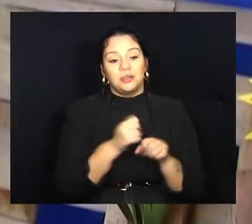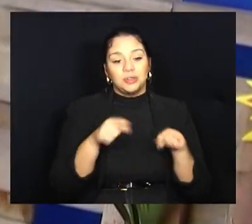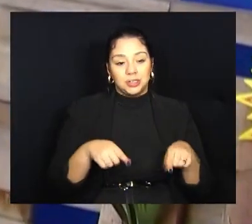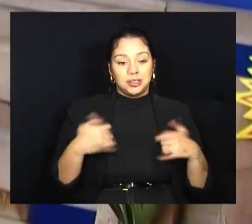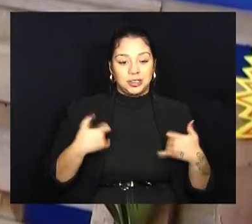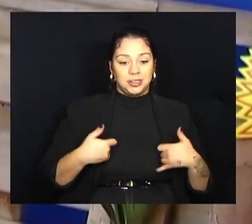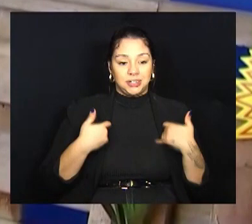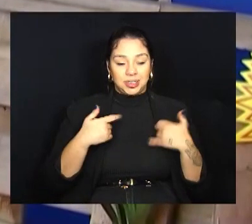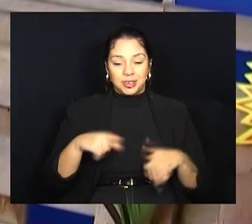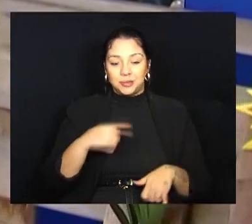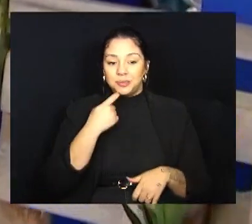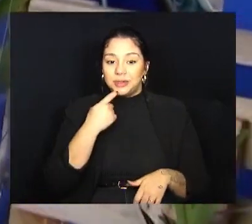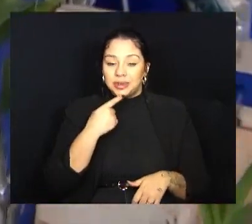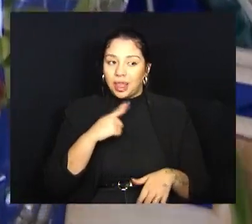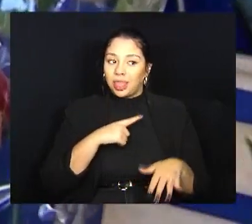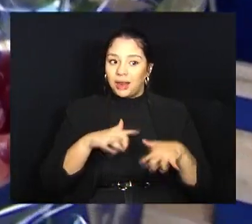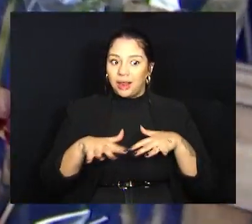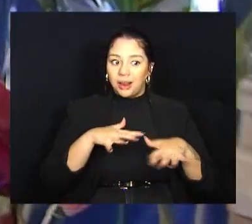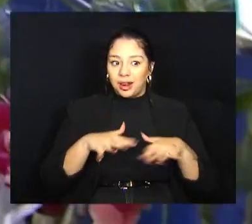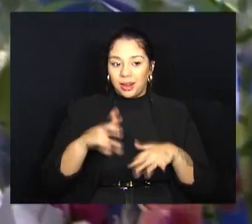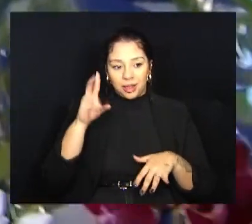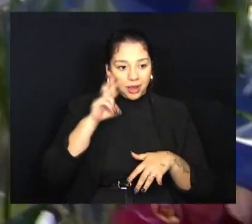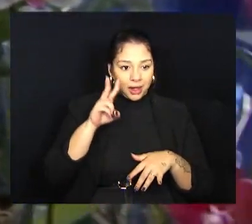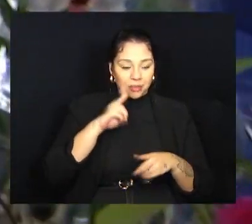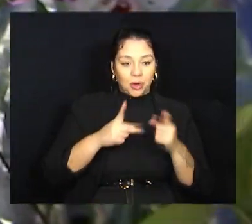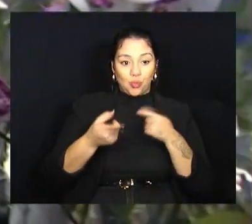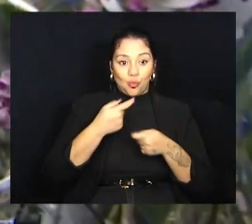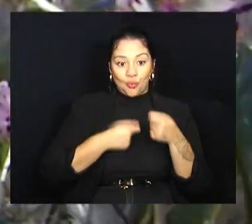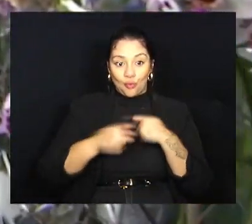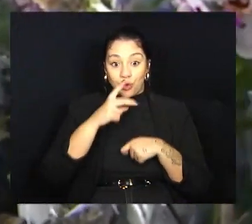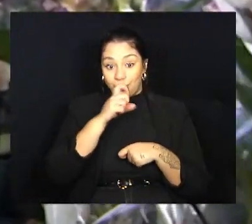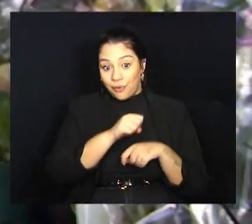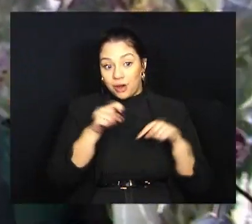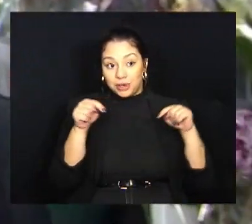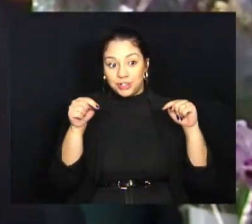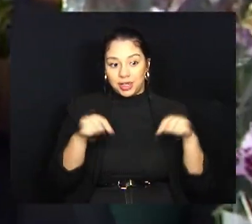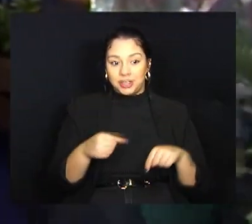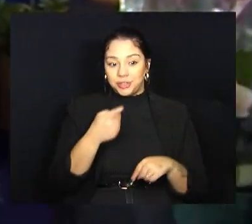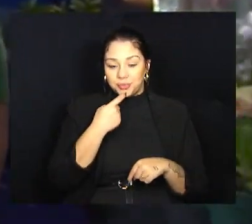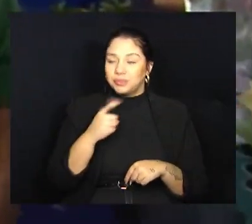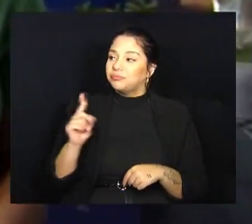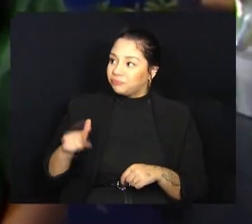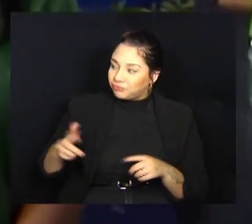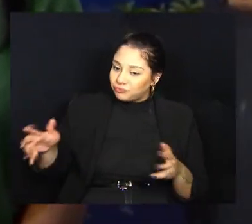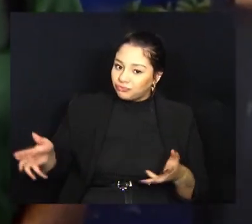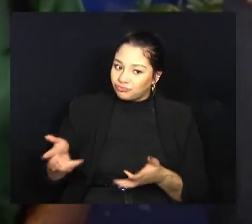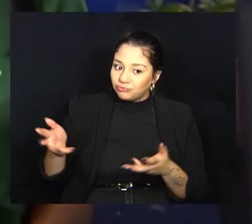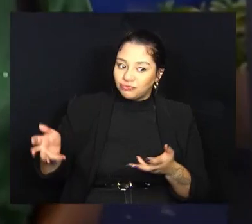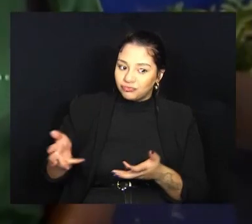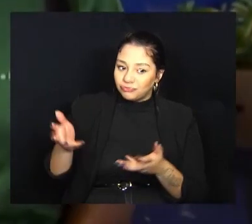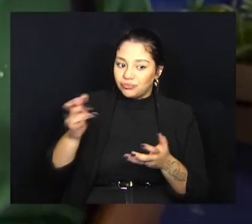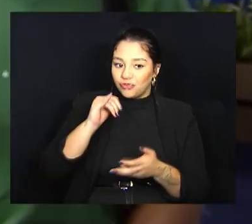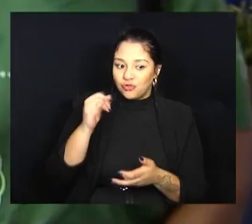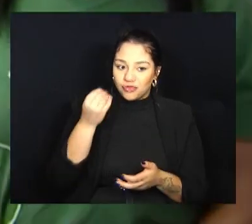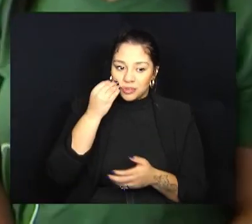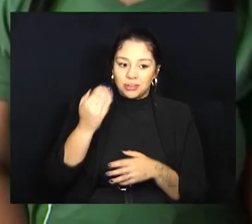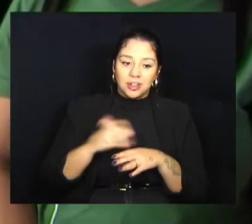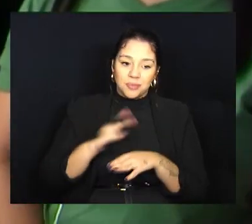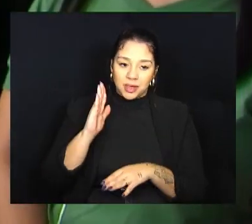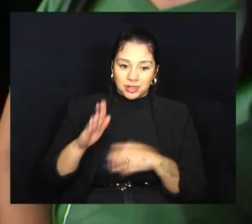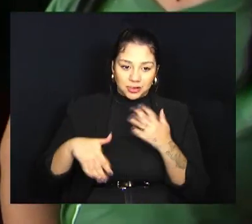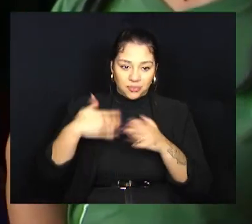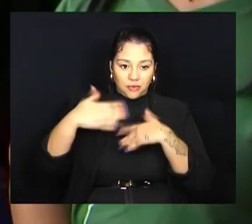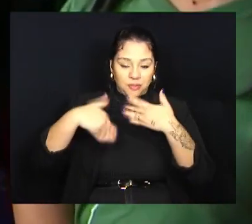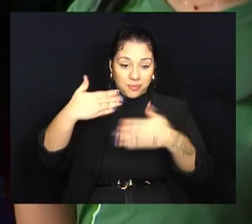movimentados, lembrando ainda essa economia forte aqui do nosso município, da secretária. Exatamente, fomentando ainda mais, trazendo mais oportunidades de